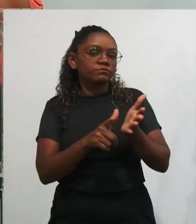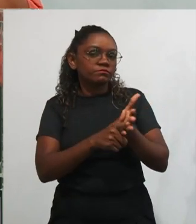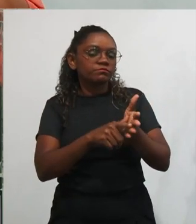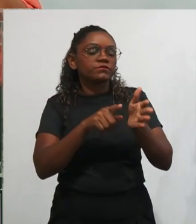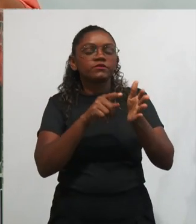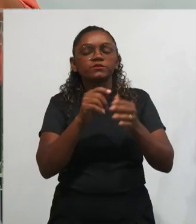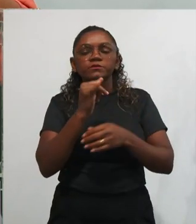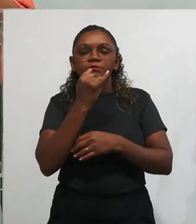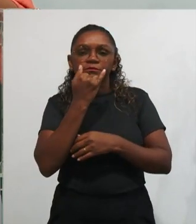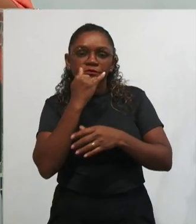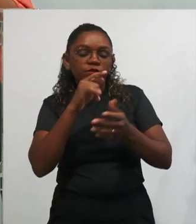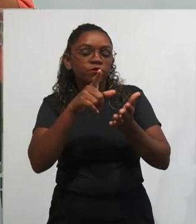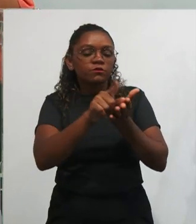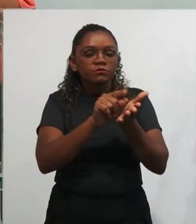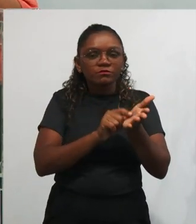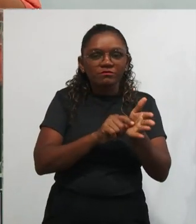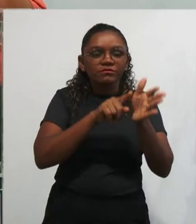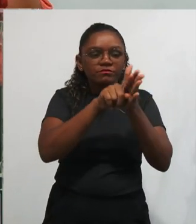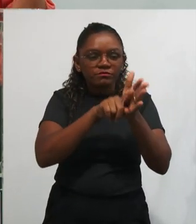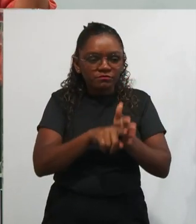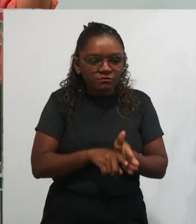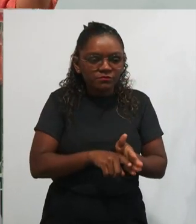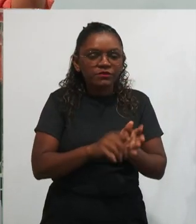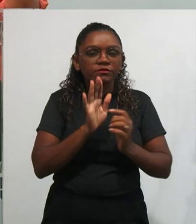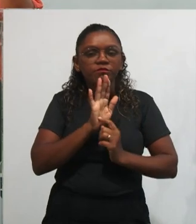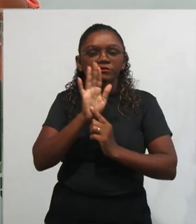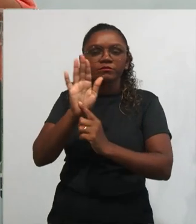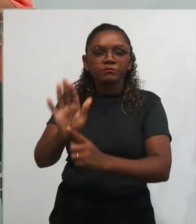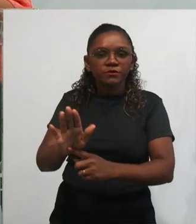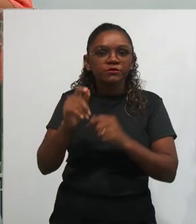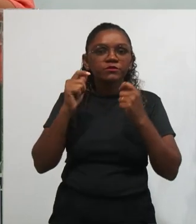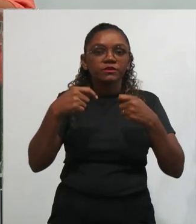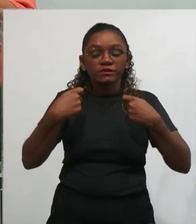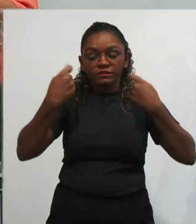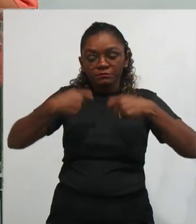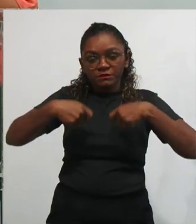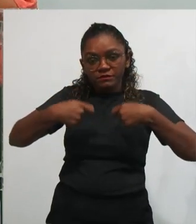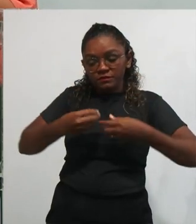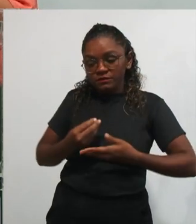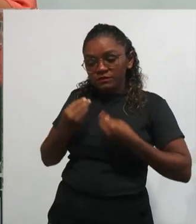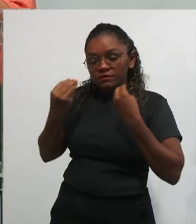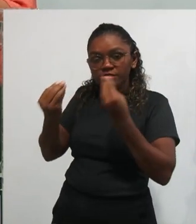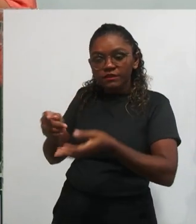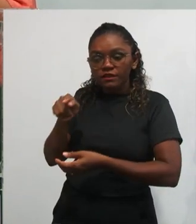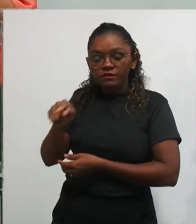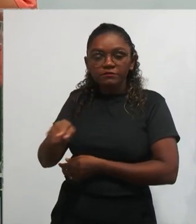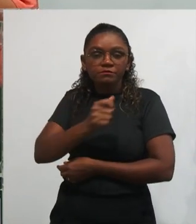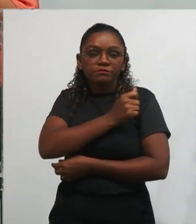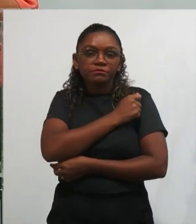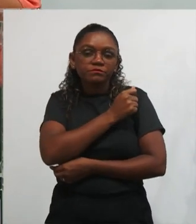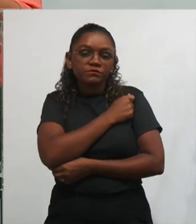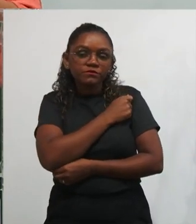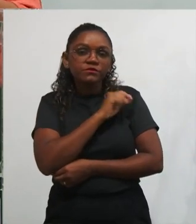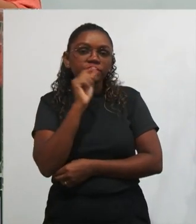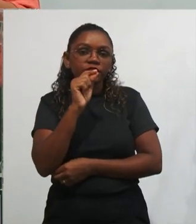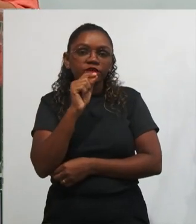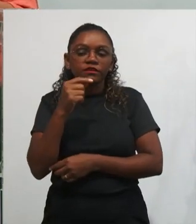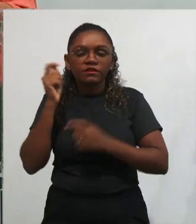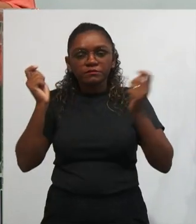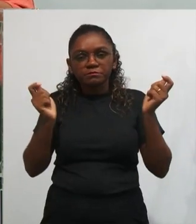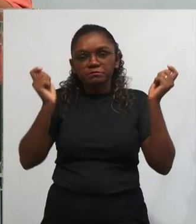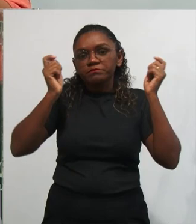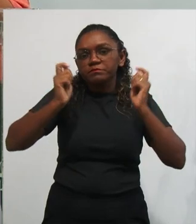ela é capaz de arregimentar muito muito mais habilidades cognitivas do aluno e ele traz uma